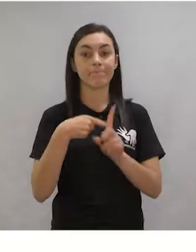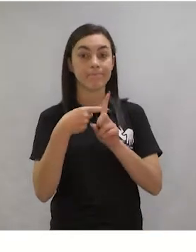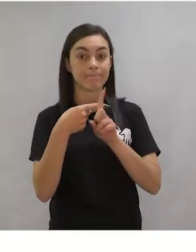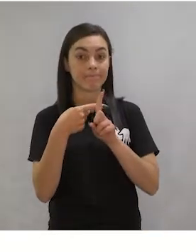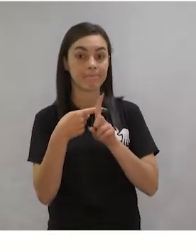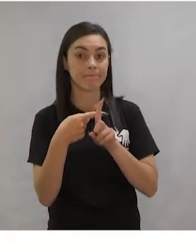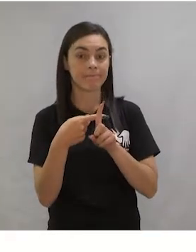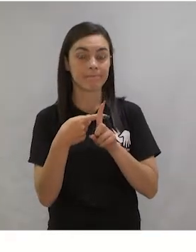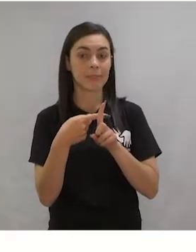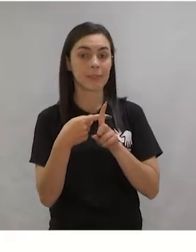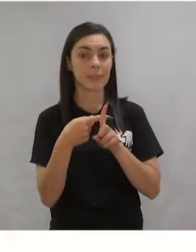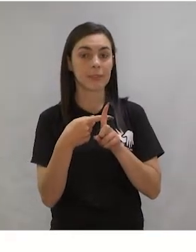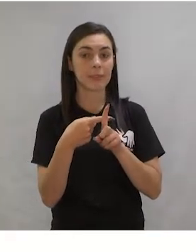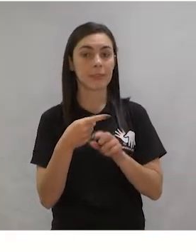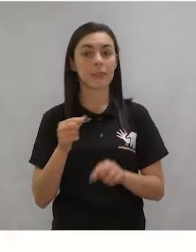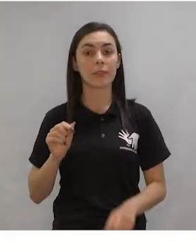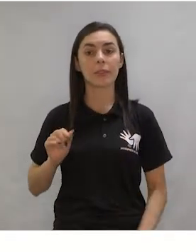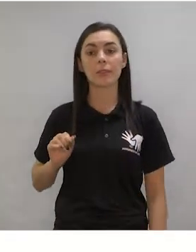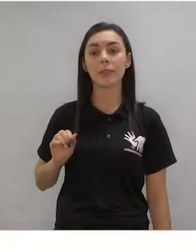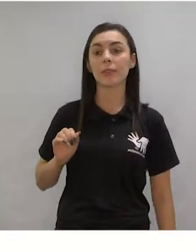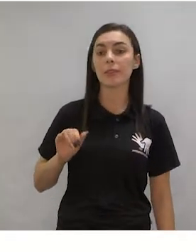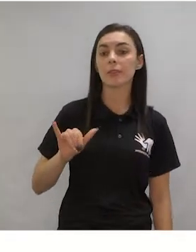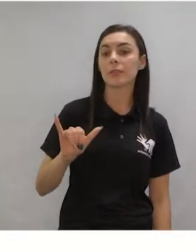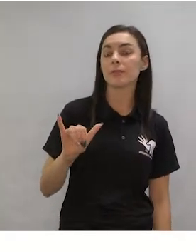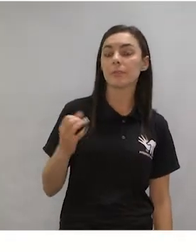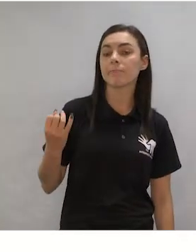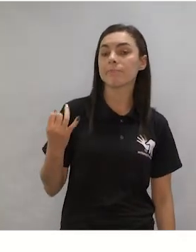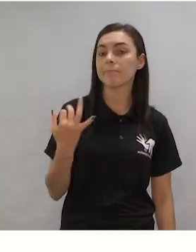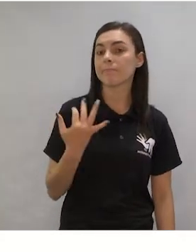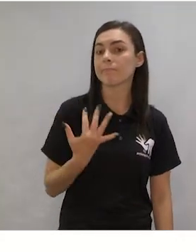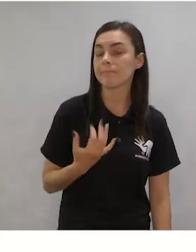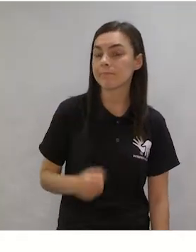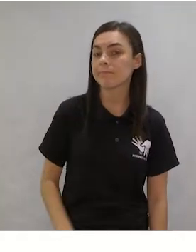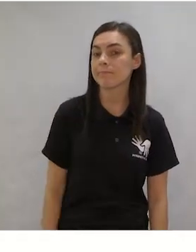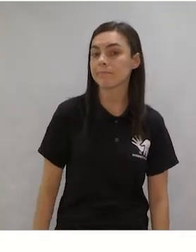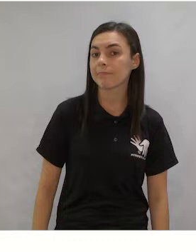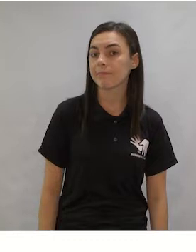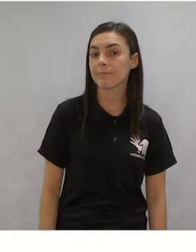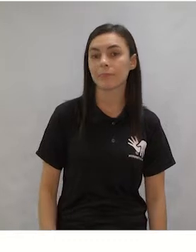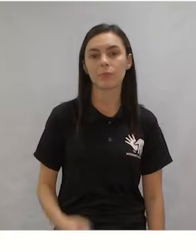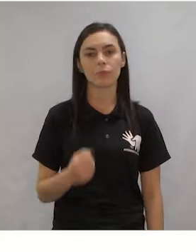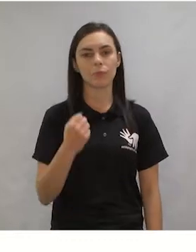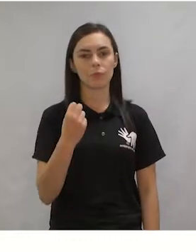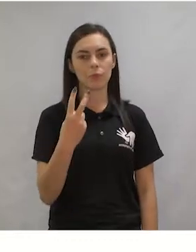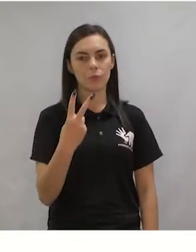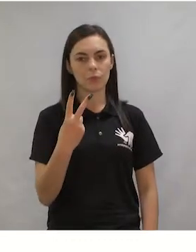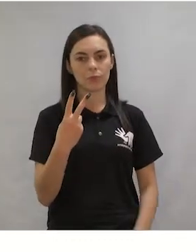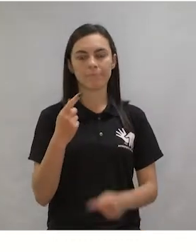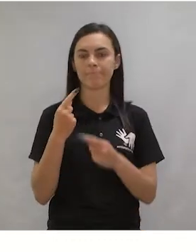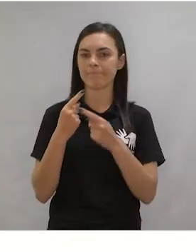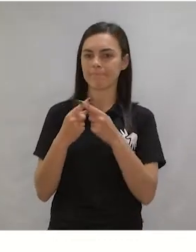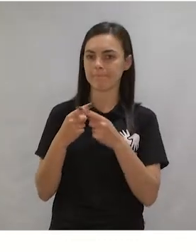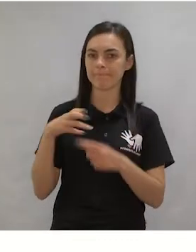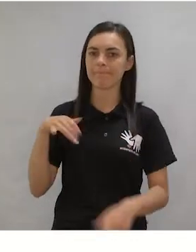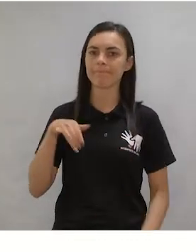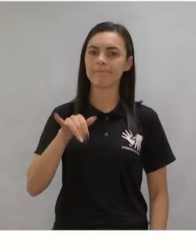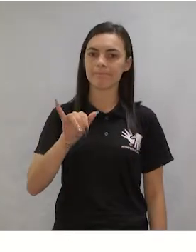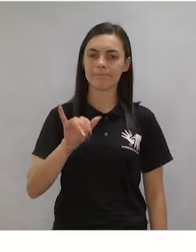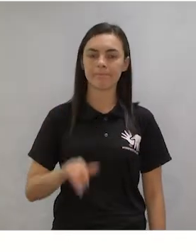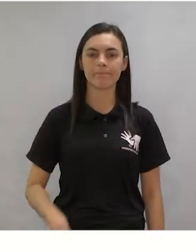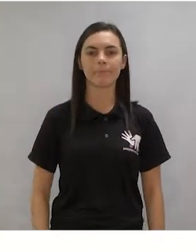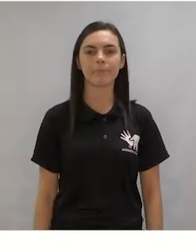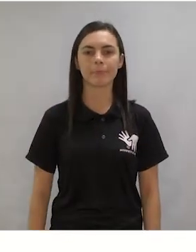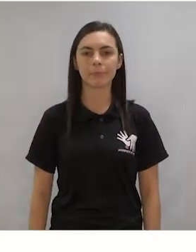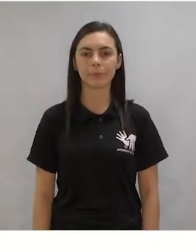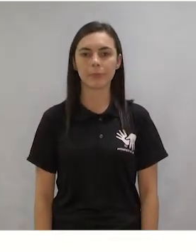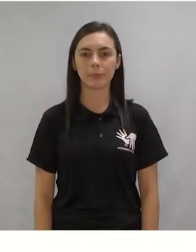Mais, quantas vezes eu utilizei a variável Y? 2 vezes.